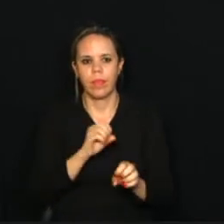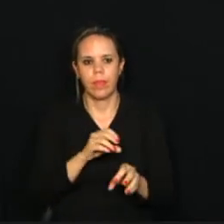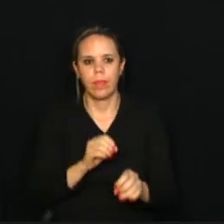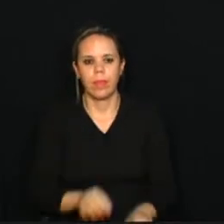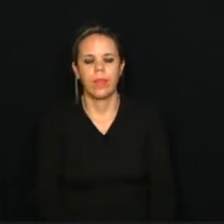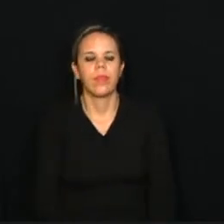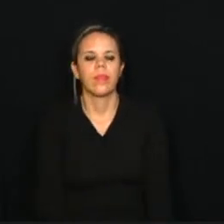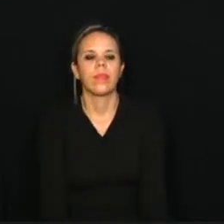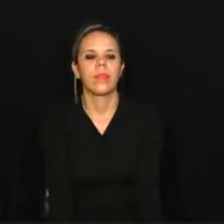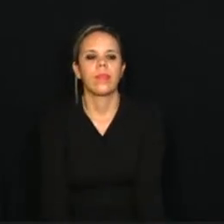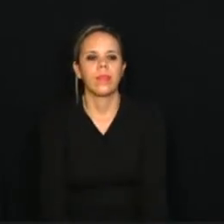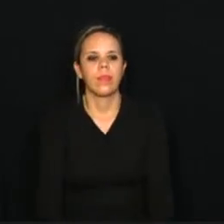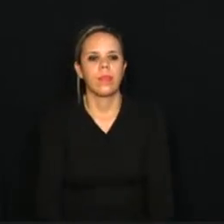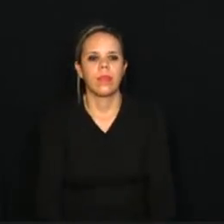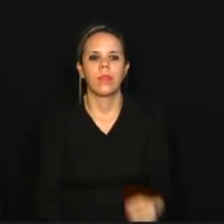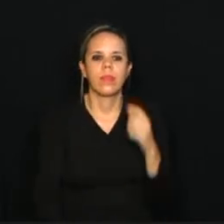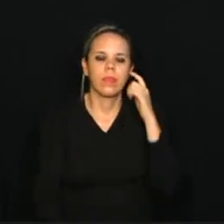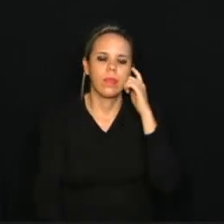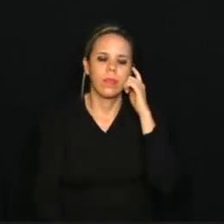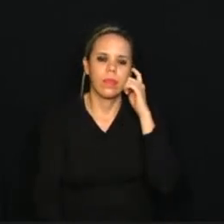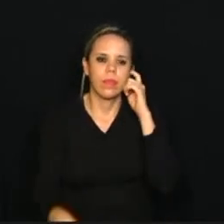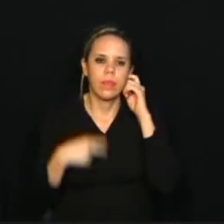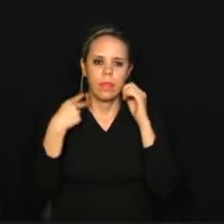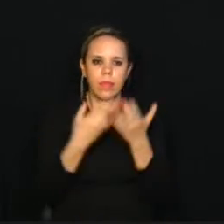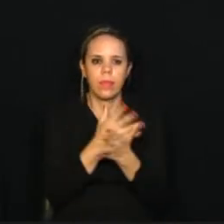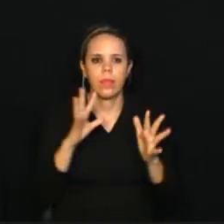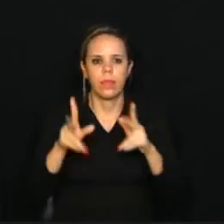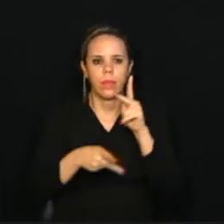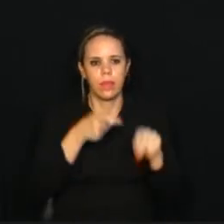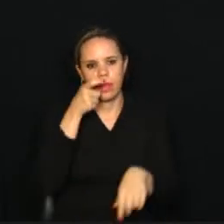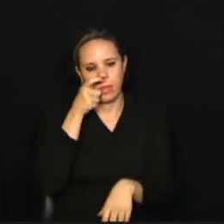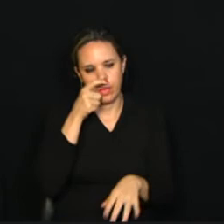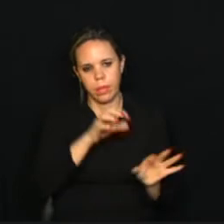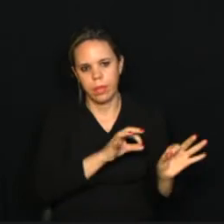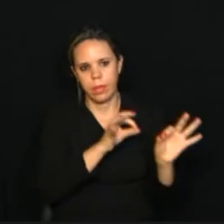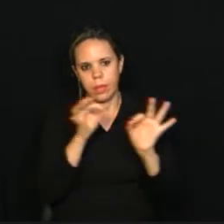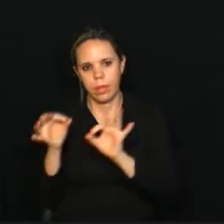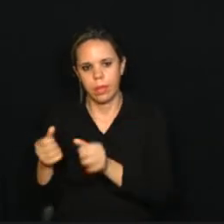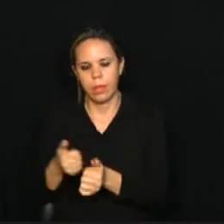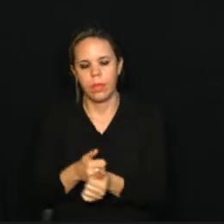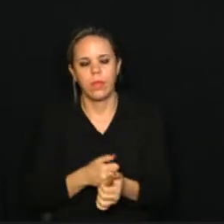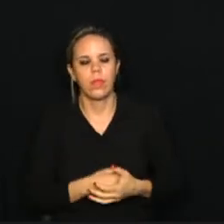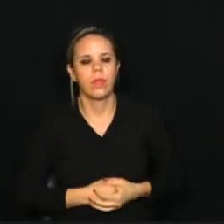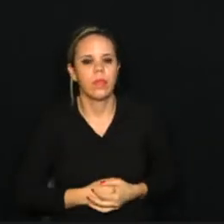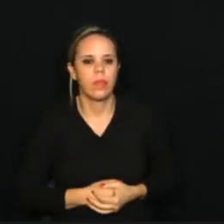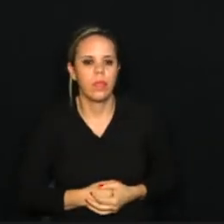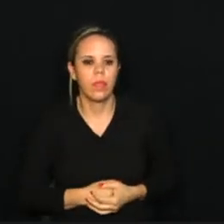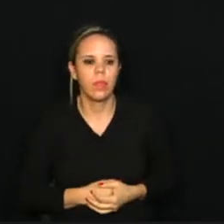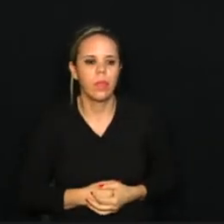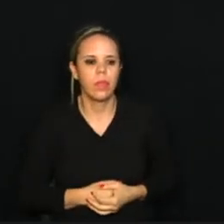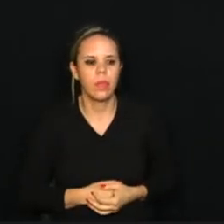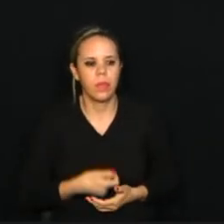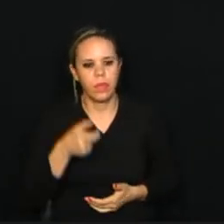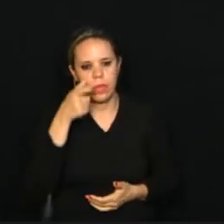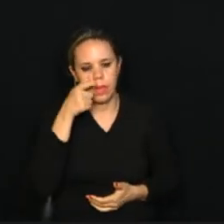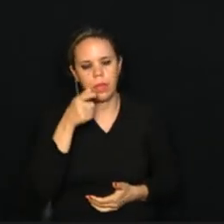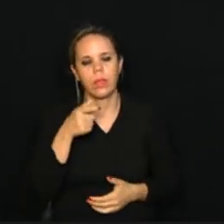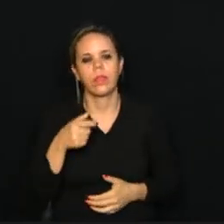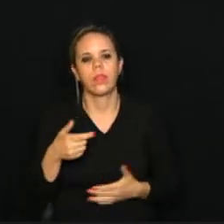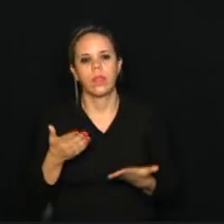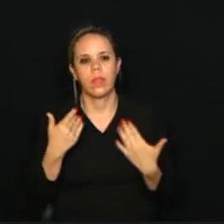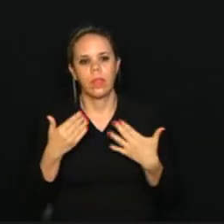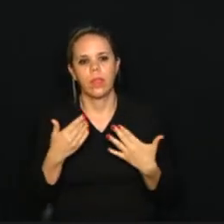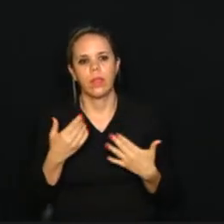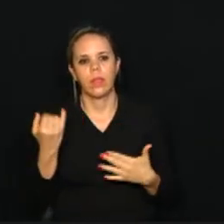Tadeu, aos ilustres vereadores, né, e a todos que estão acompanhando esse profícuo debate.